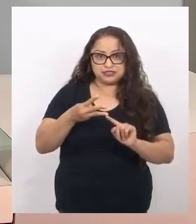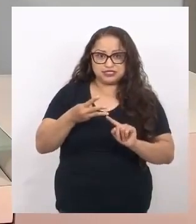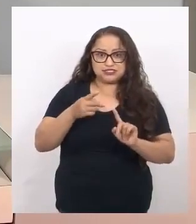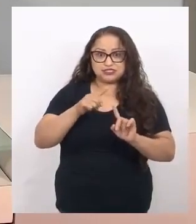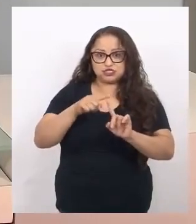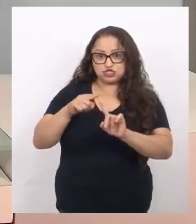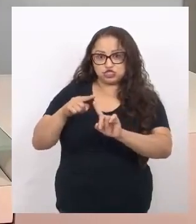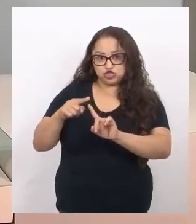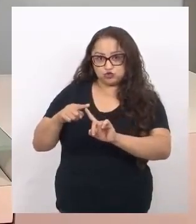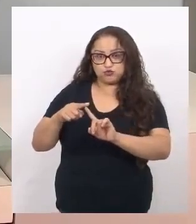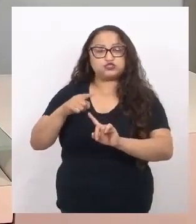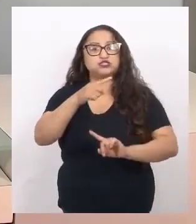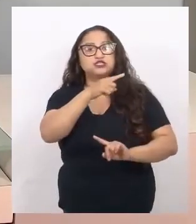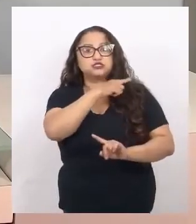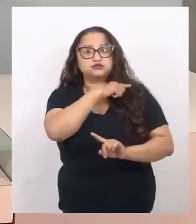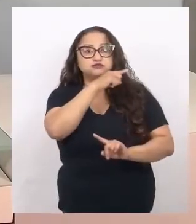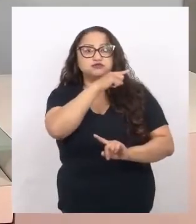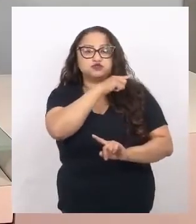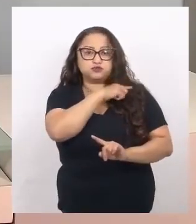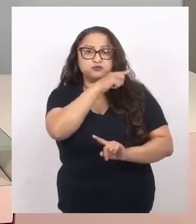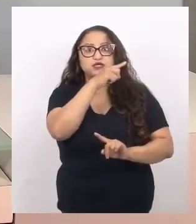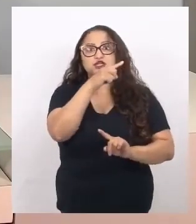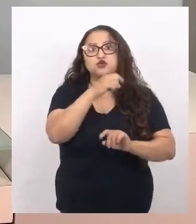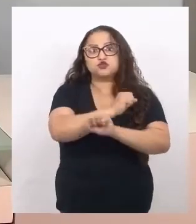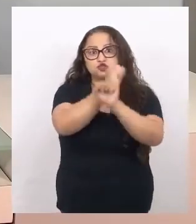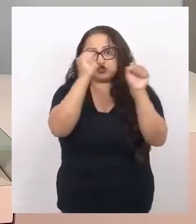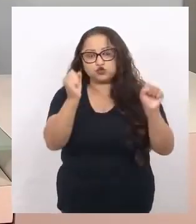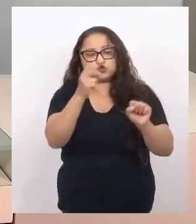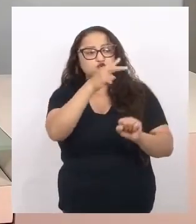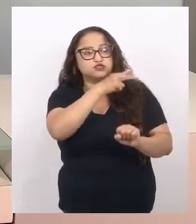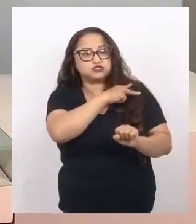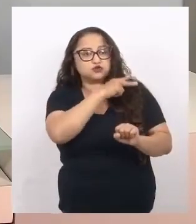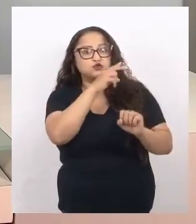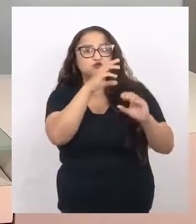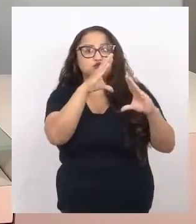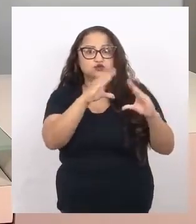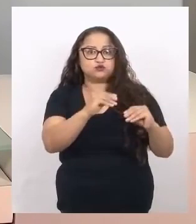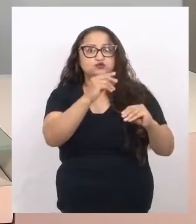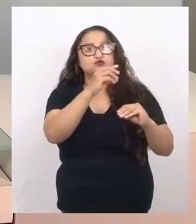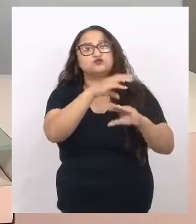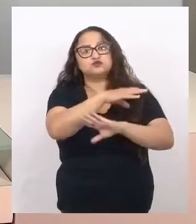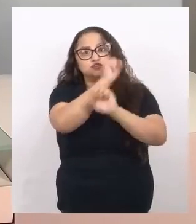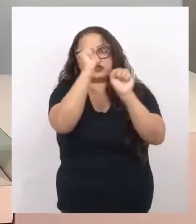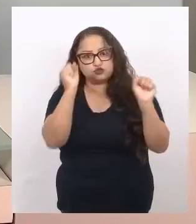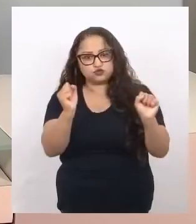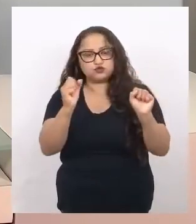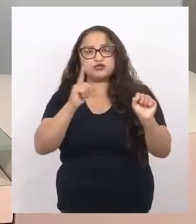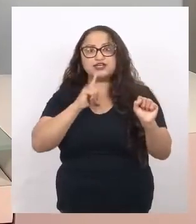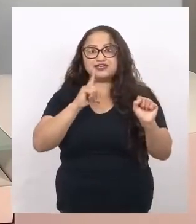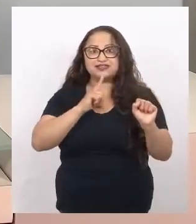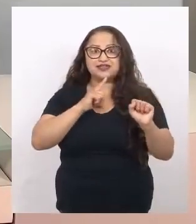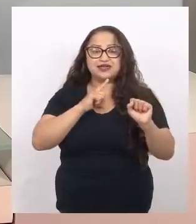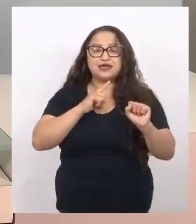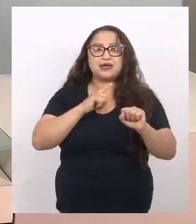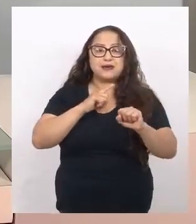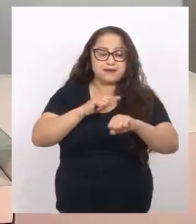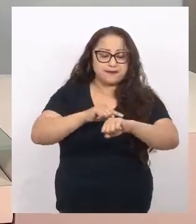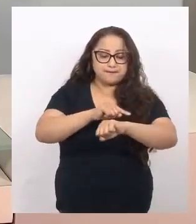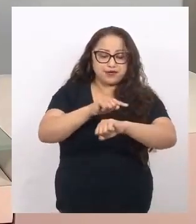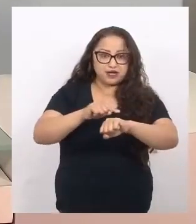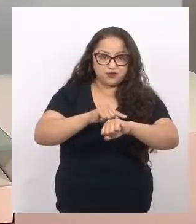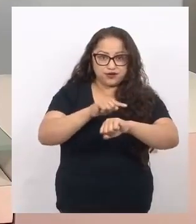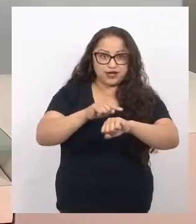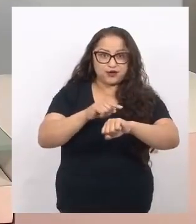essas três séries que têm expansão da carga horária. No caso da expansão da carga horária da primeira série do